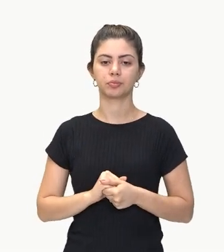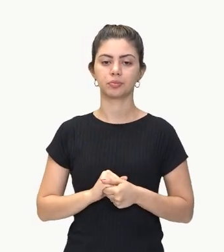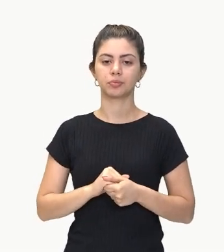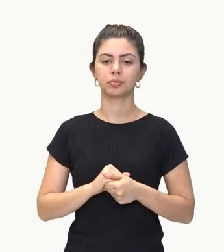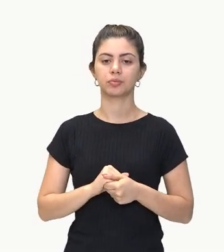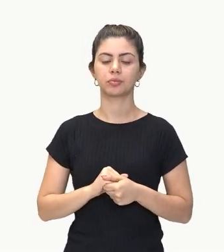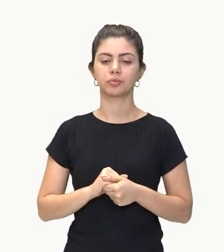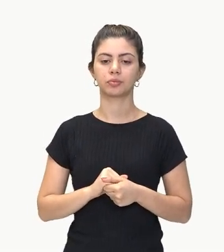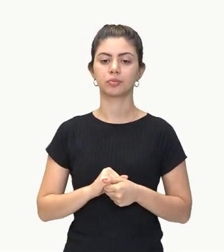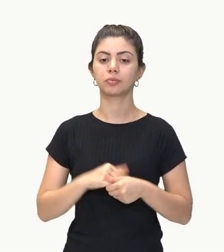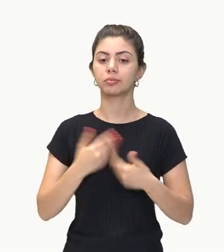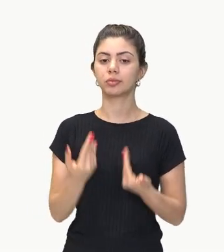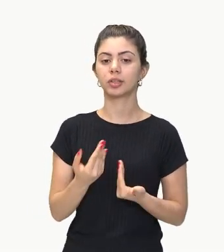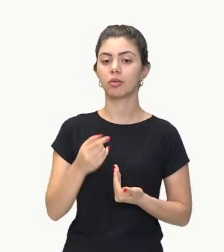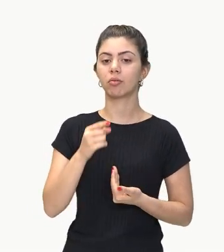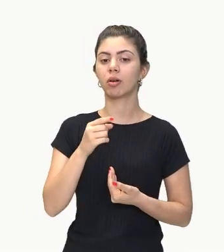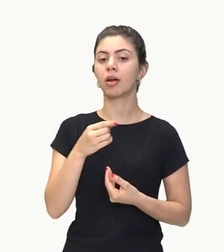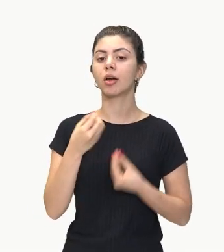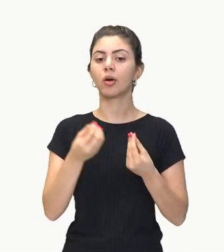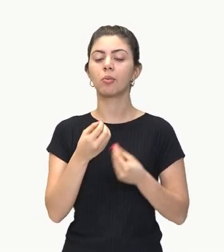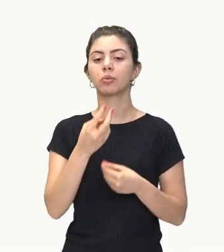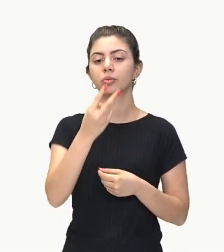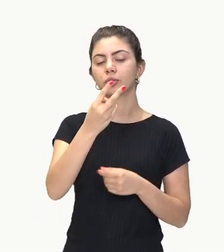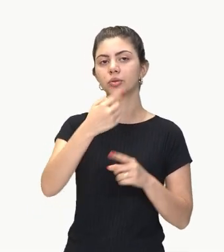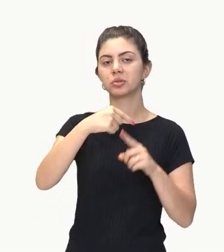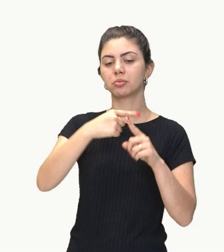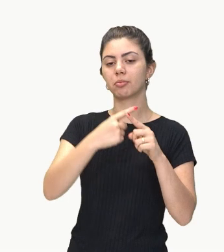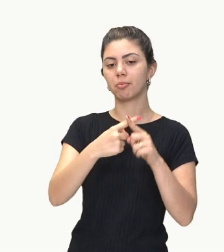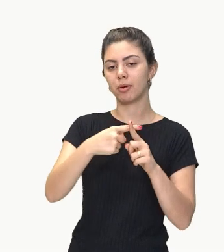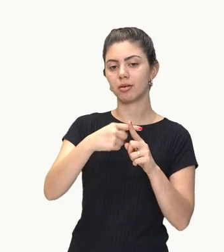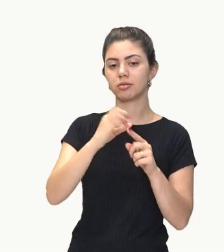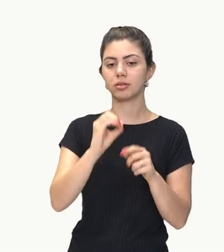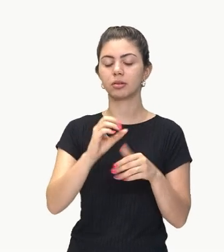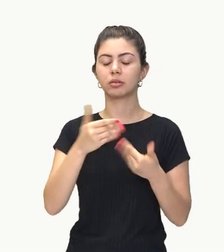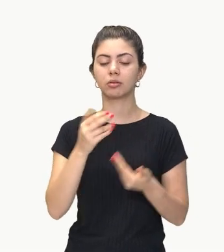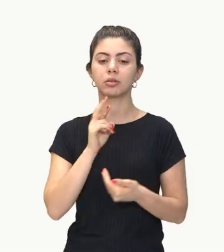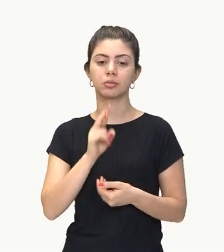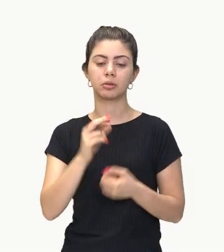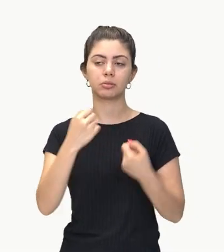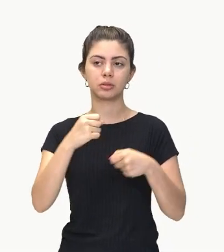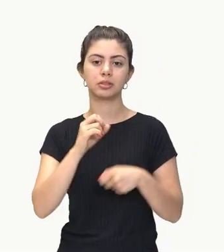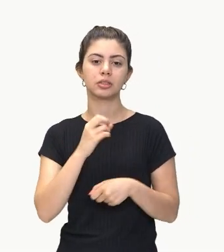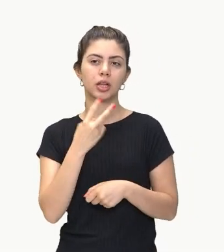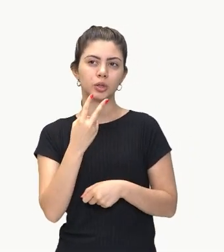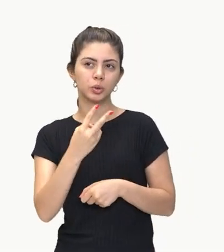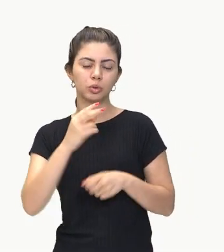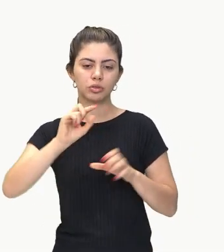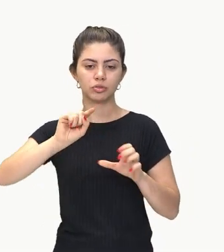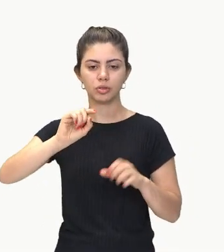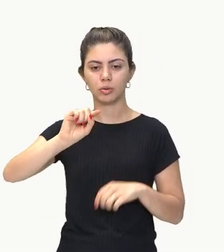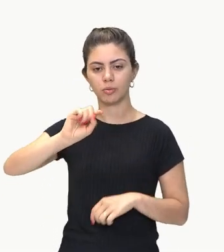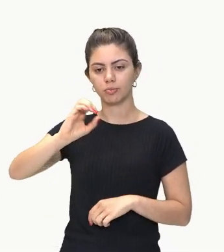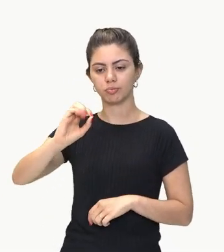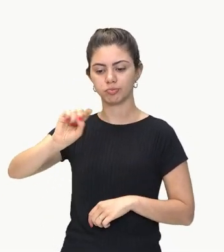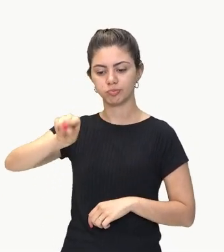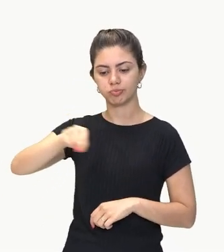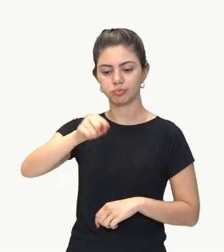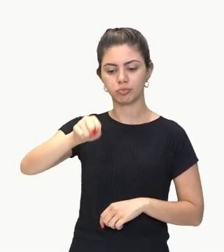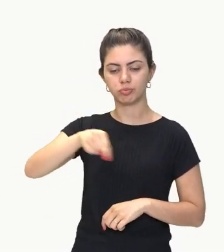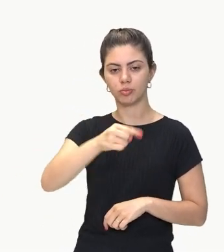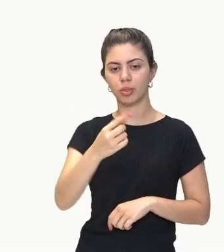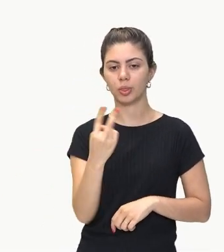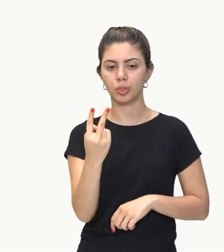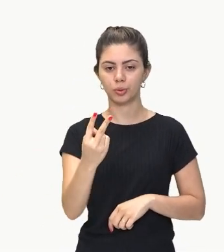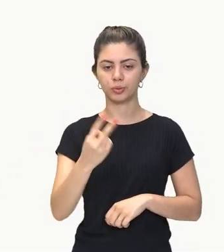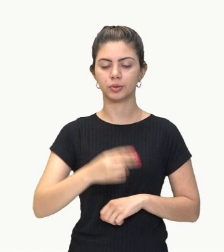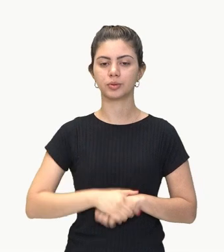Né? E como ele não tem número depois da vírgula, é 0. Então, o resultado tem que ter 2. Então, 1, 2. Então,